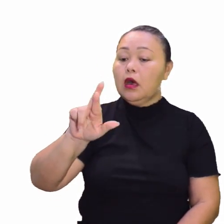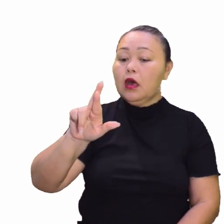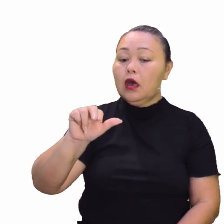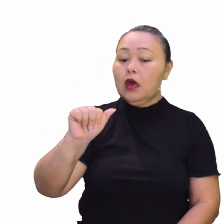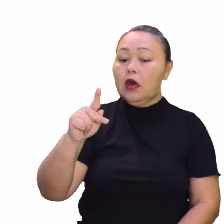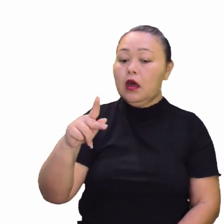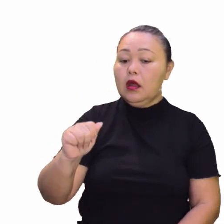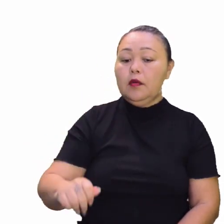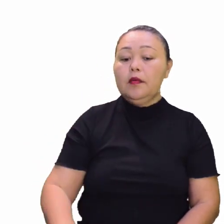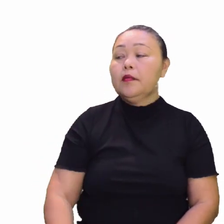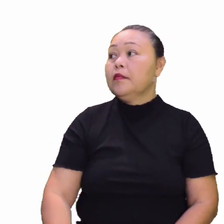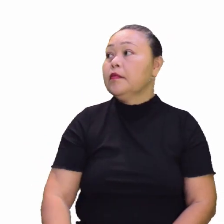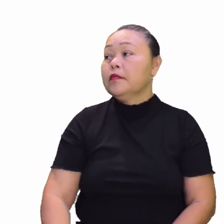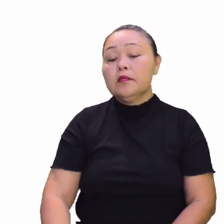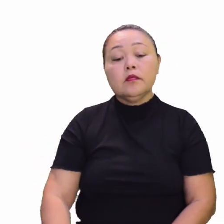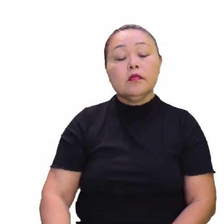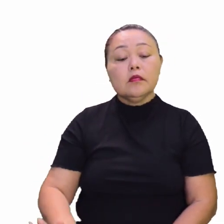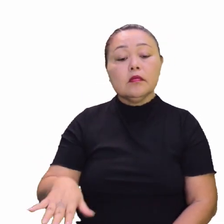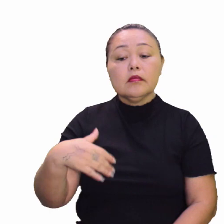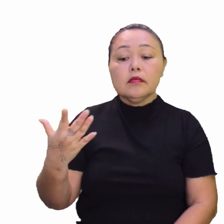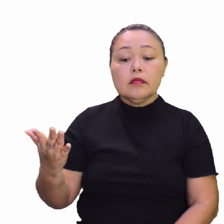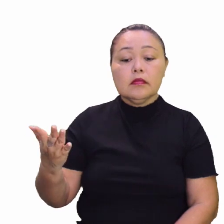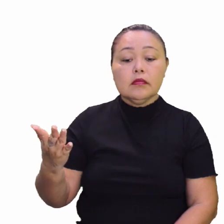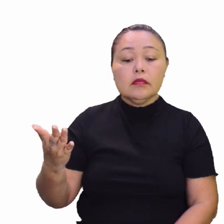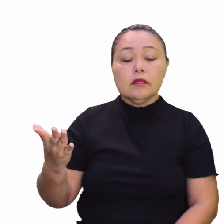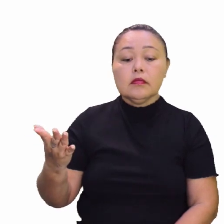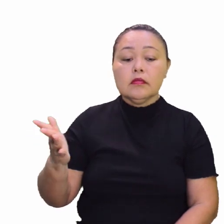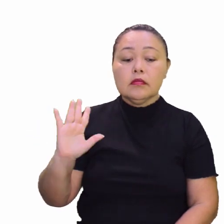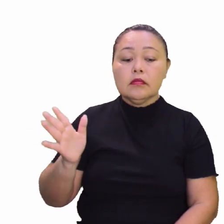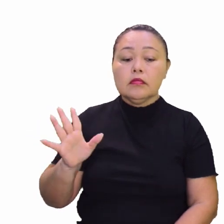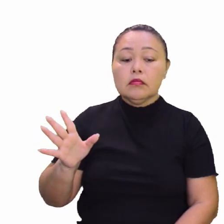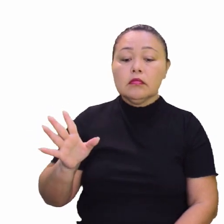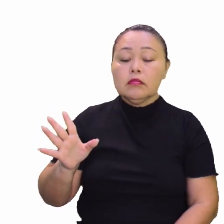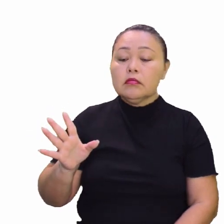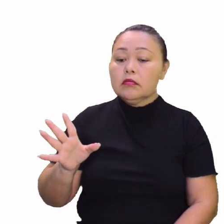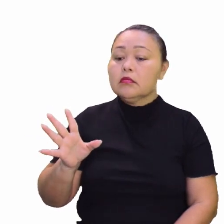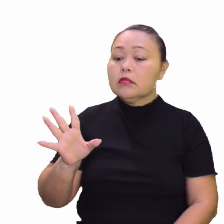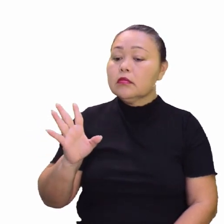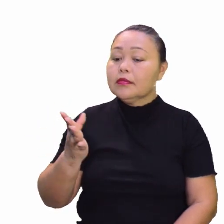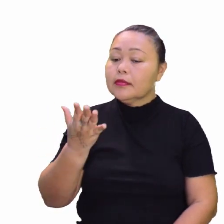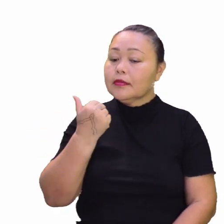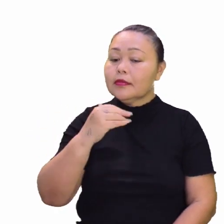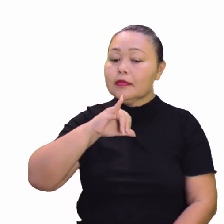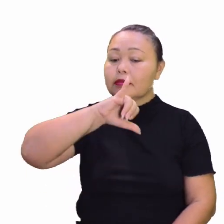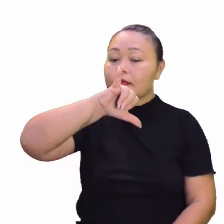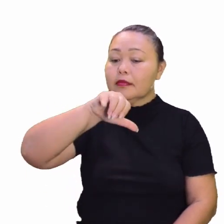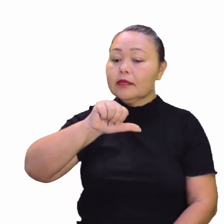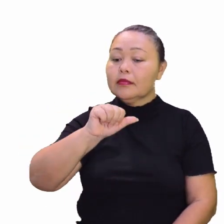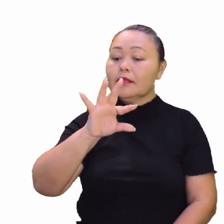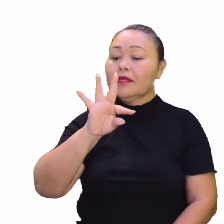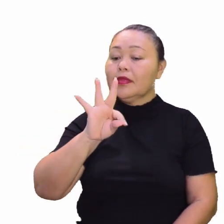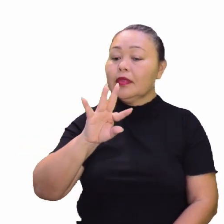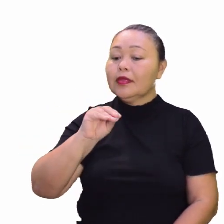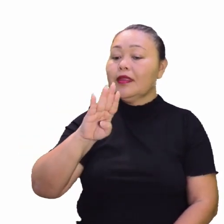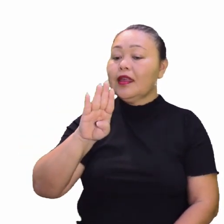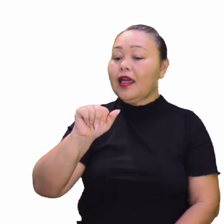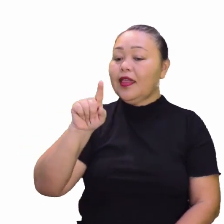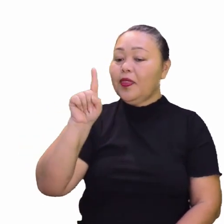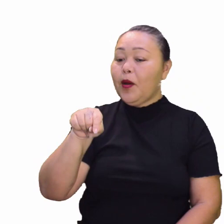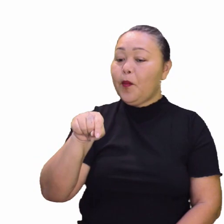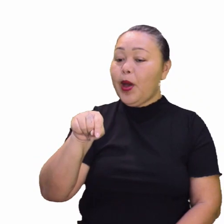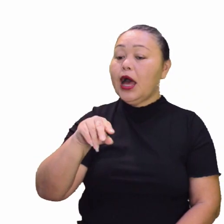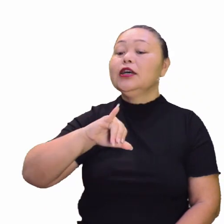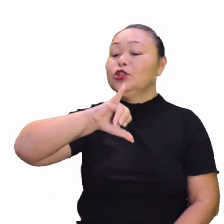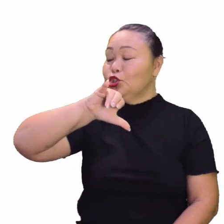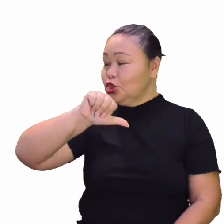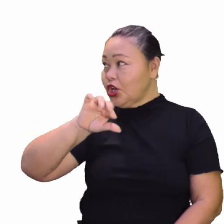Beleza. Rogério, tu já comeu jatobá? Não. Não? A Aldelinda já.